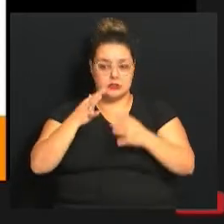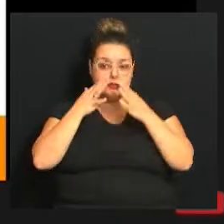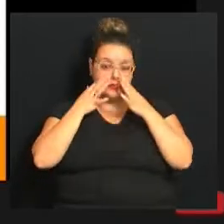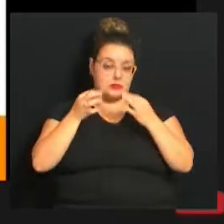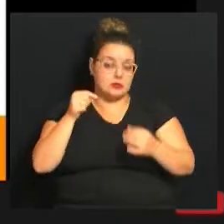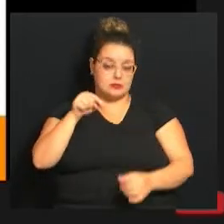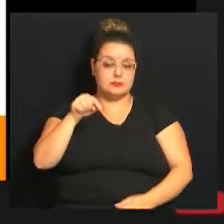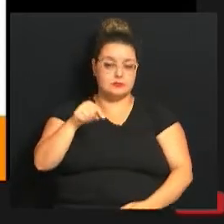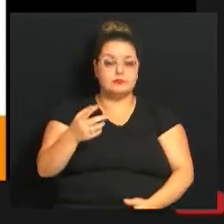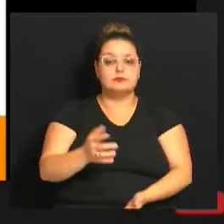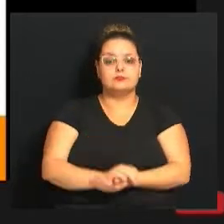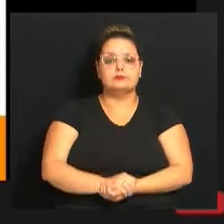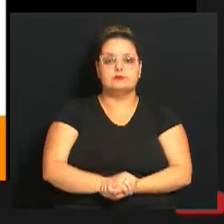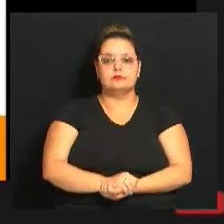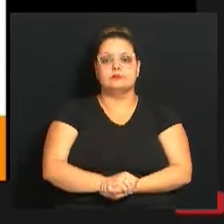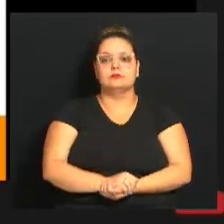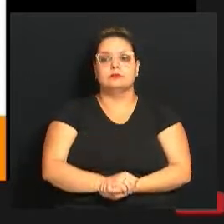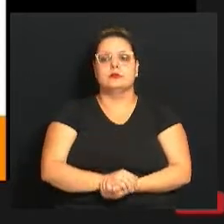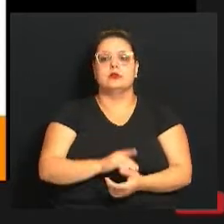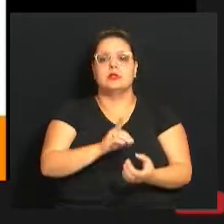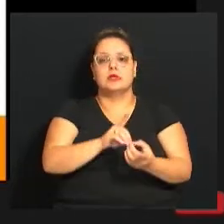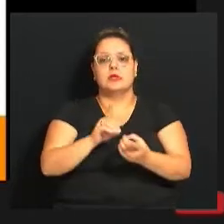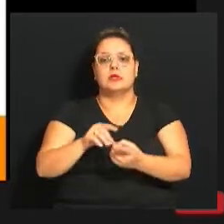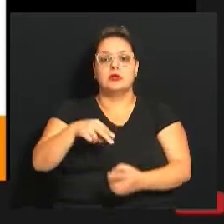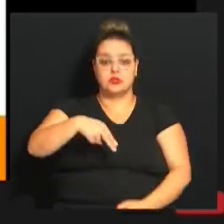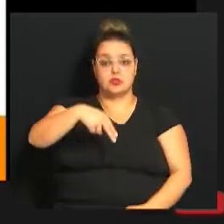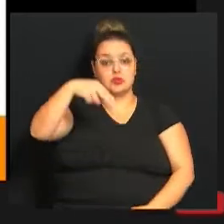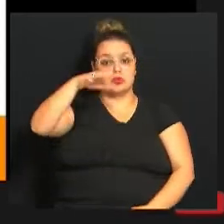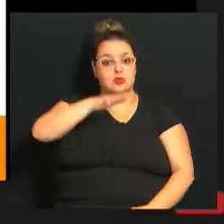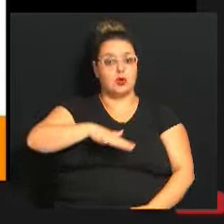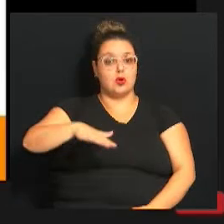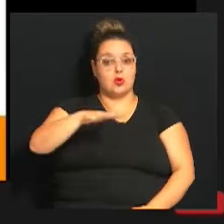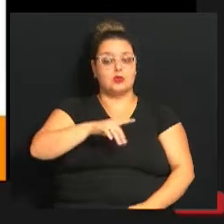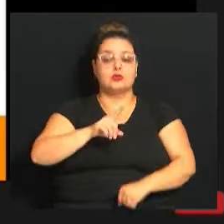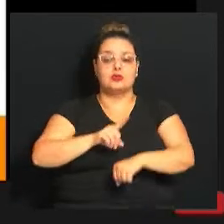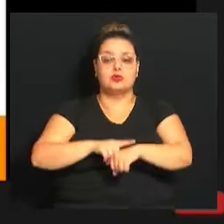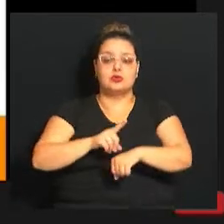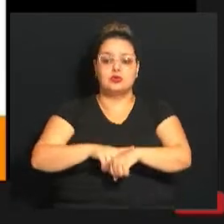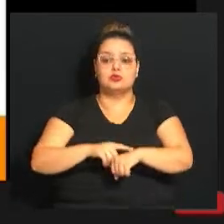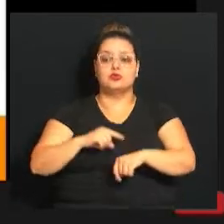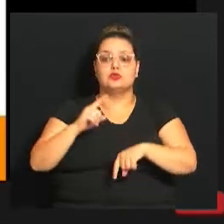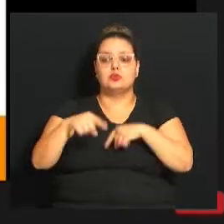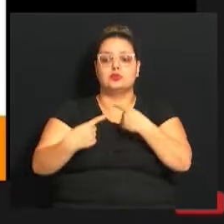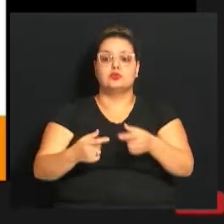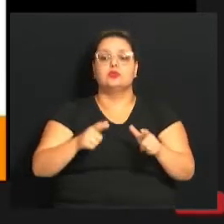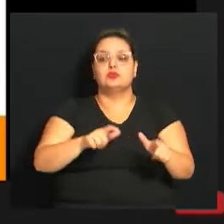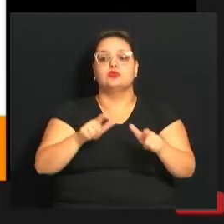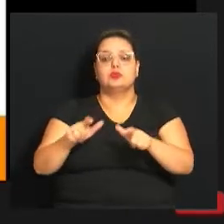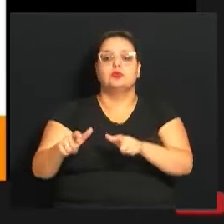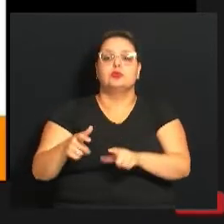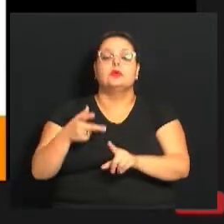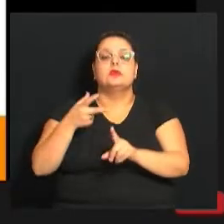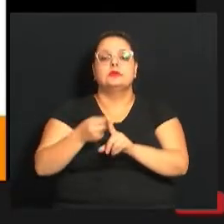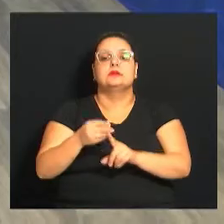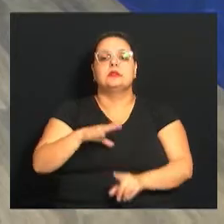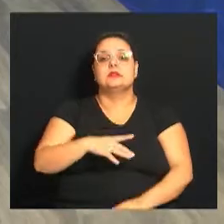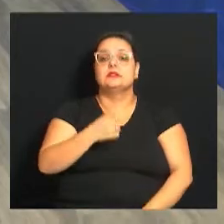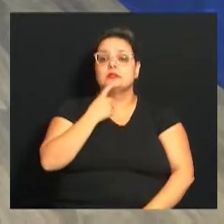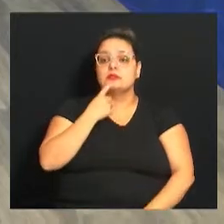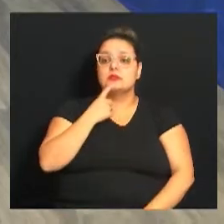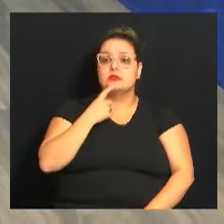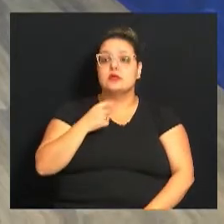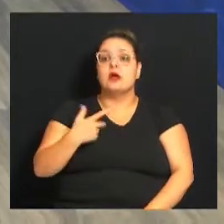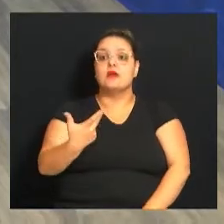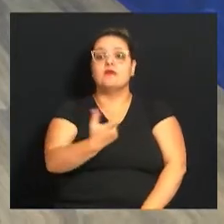centro de saúde que atende na região norte, e aí tem os horários dos outros locais de vacinação em Campinas.